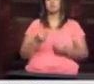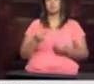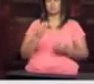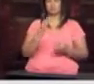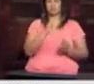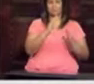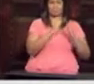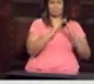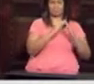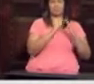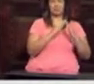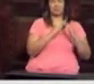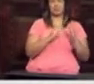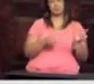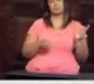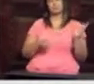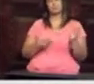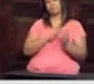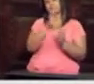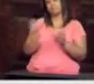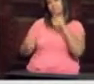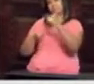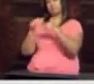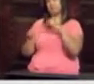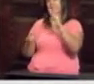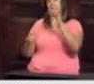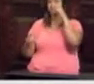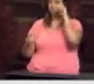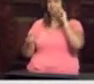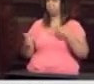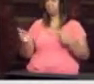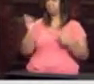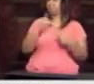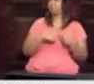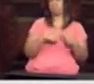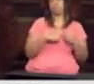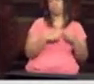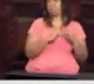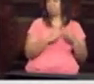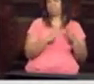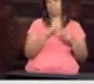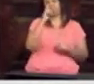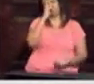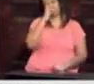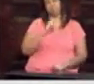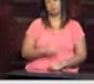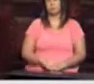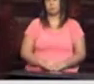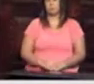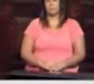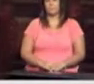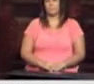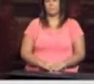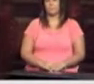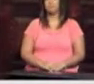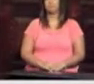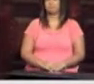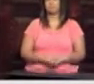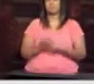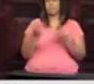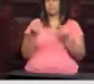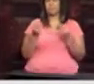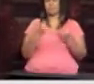casa, não sabem se vão voltar. E aqueles que estão, sim, aqui o discurso da descriminalização, eu acho muito